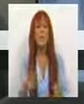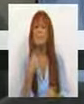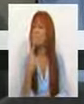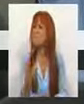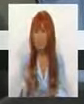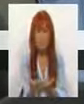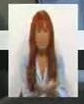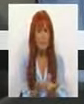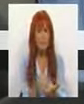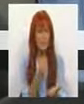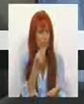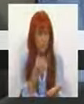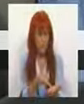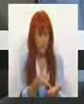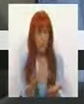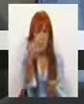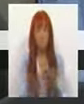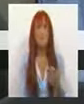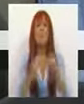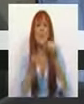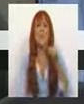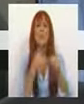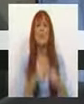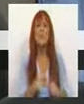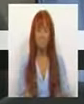para ter esta abordagem na sua declaração.